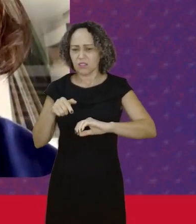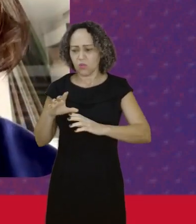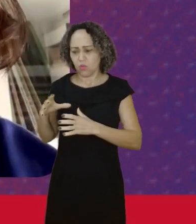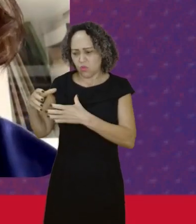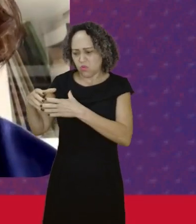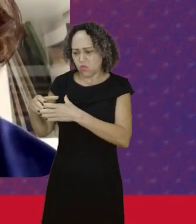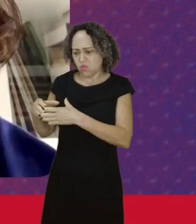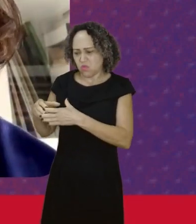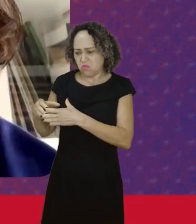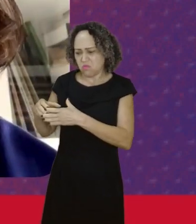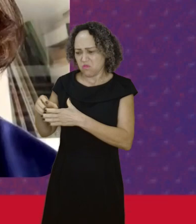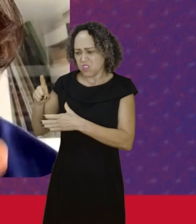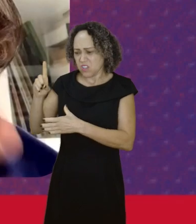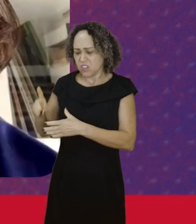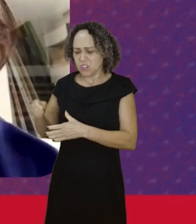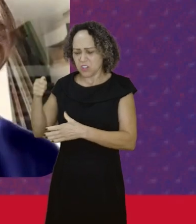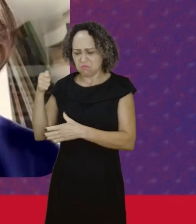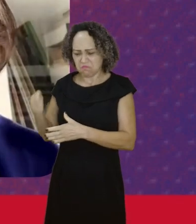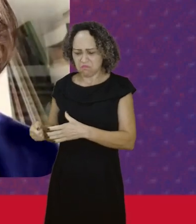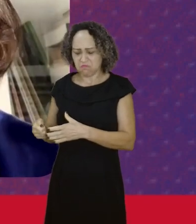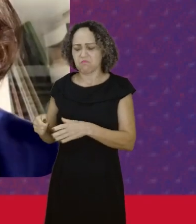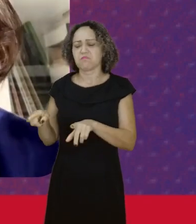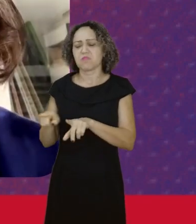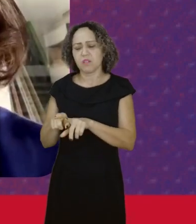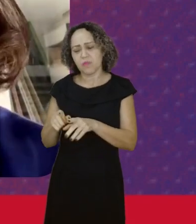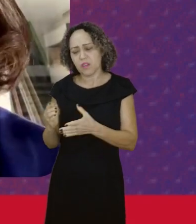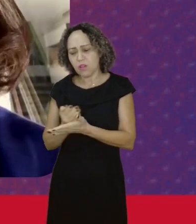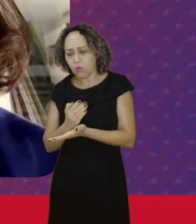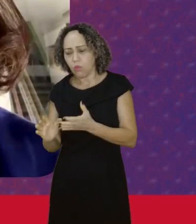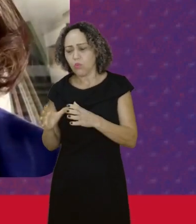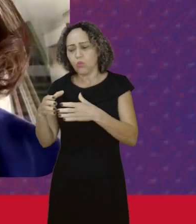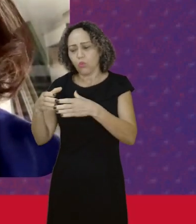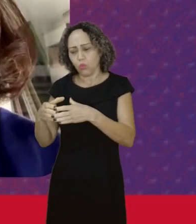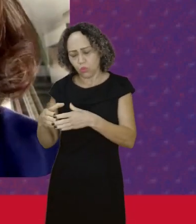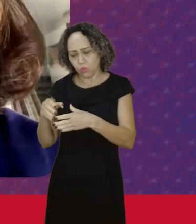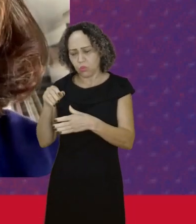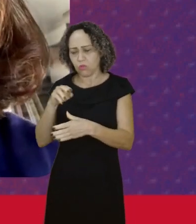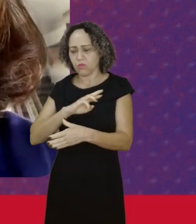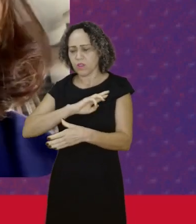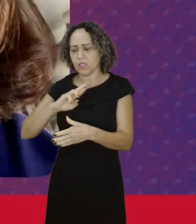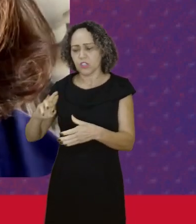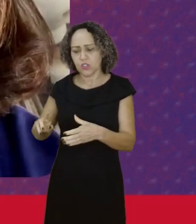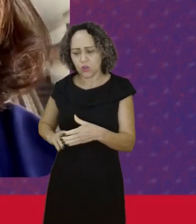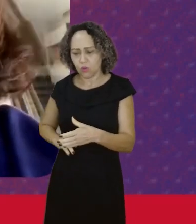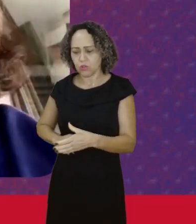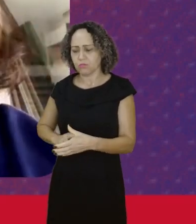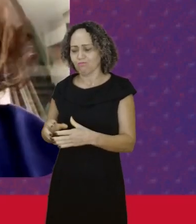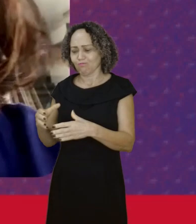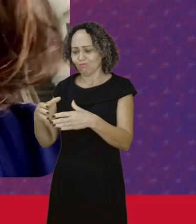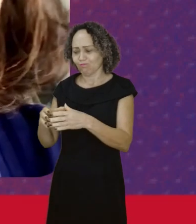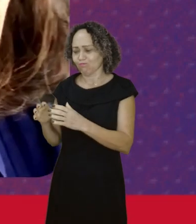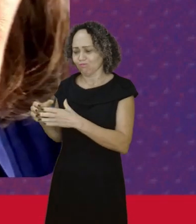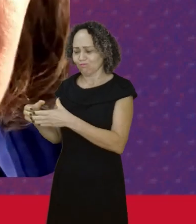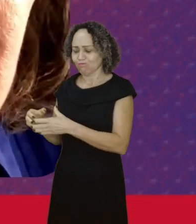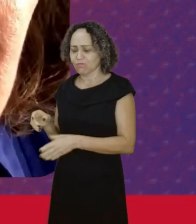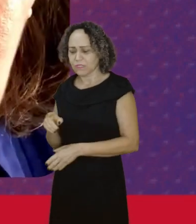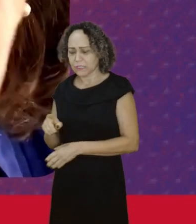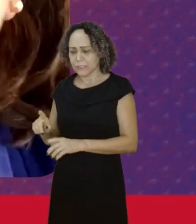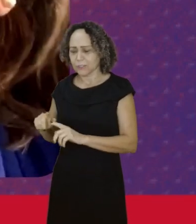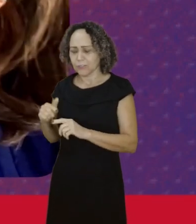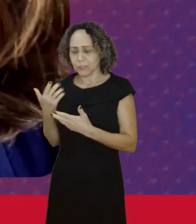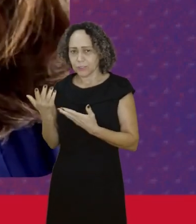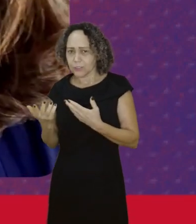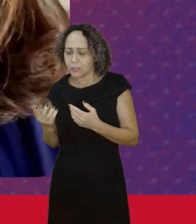extrema-direita e por alguns grupos religiosos também. Bem, na LDB, a Lei de Diretrizes e Bases